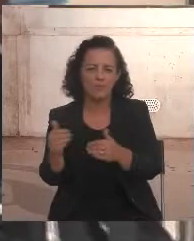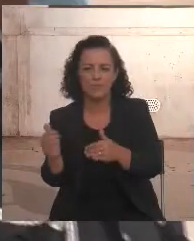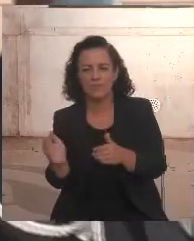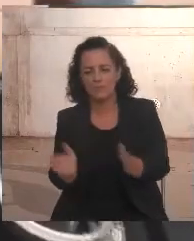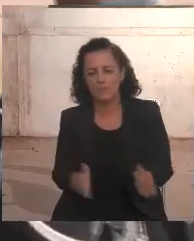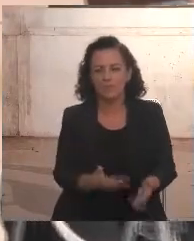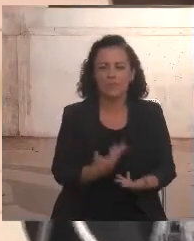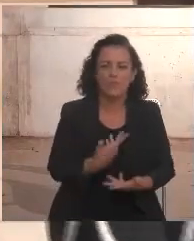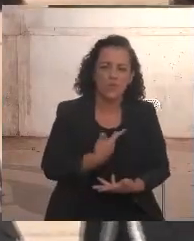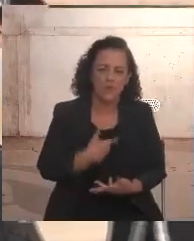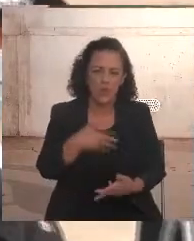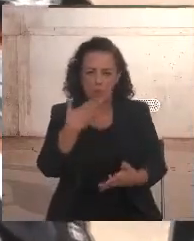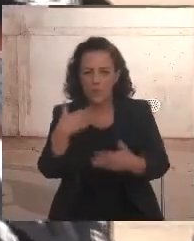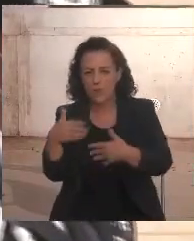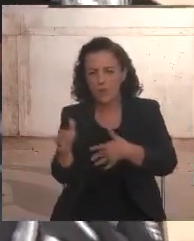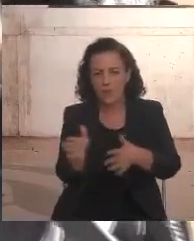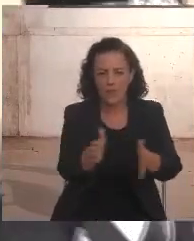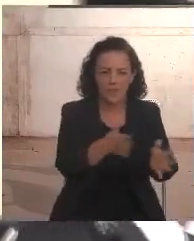Sou um vento